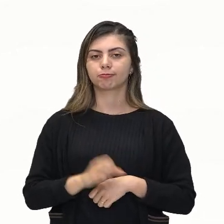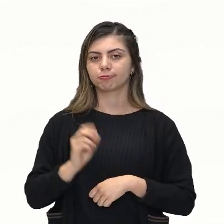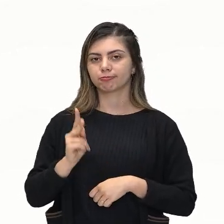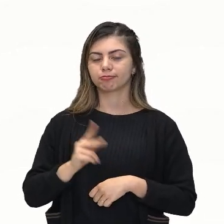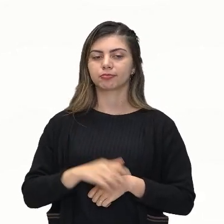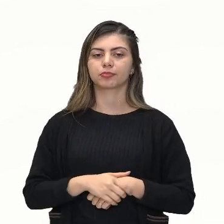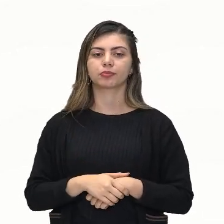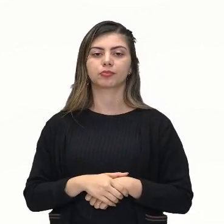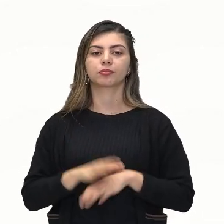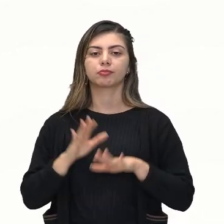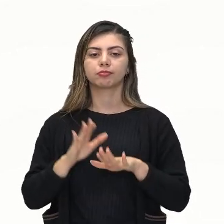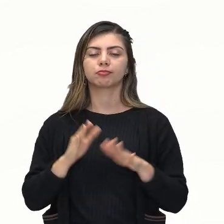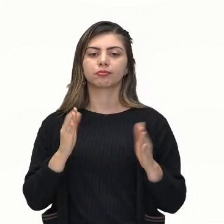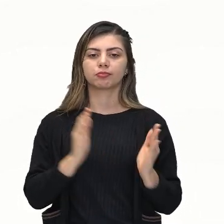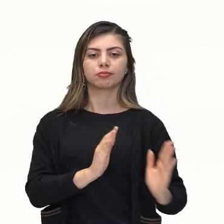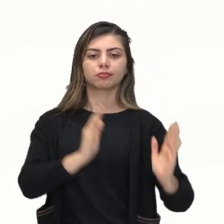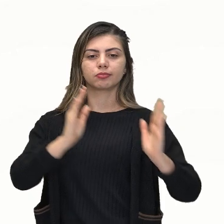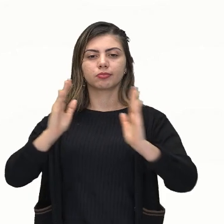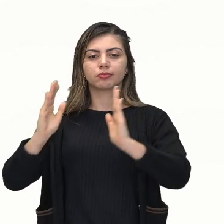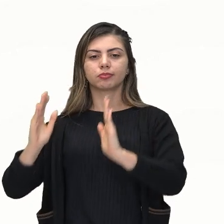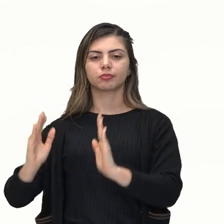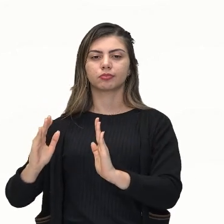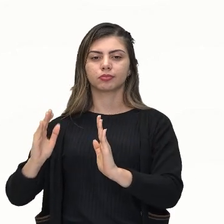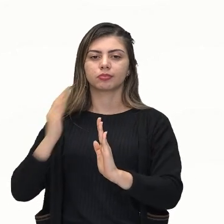bom? Agora a gente vai aqui para o outro lado.